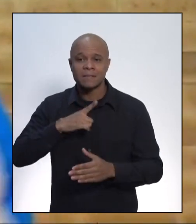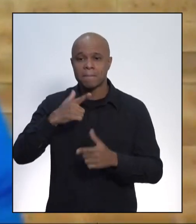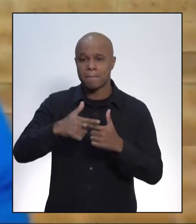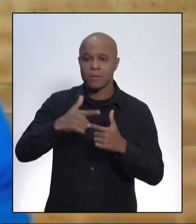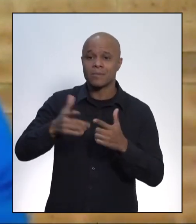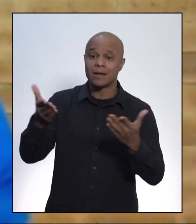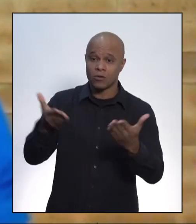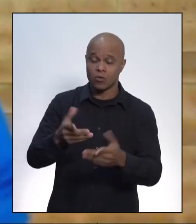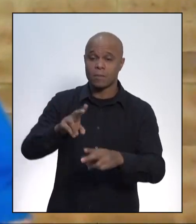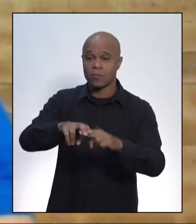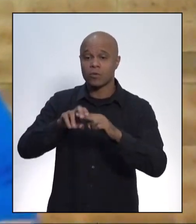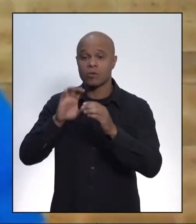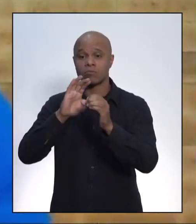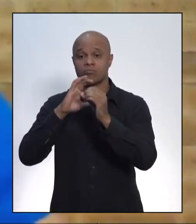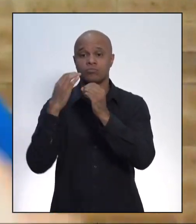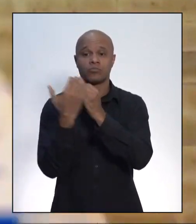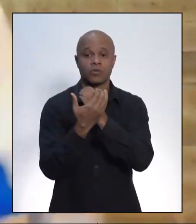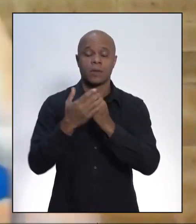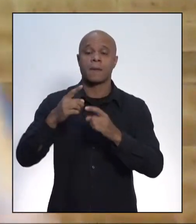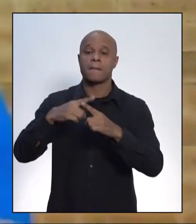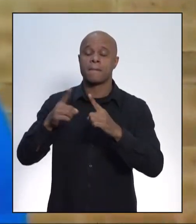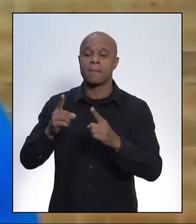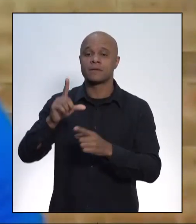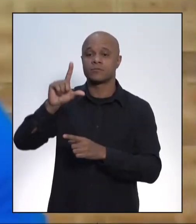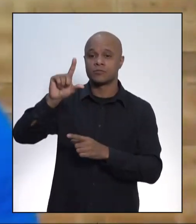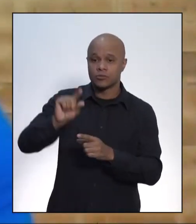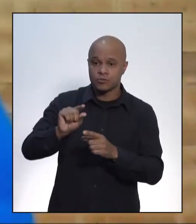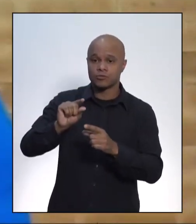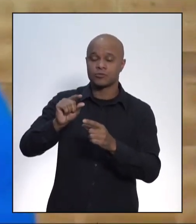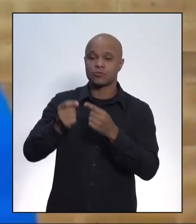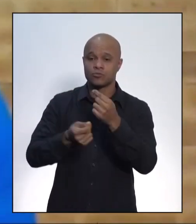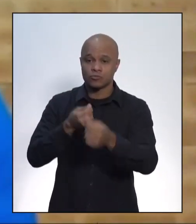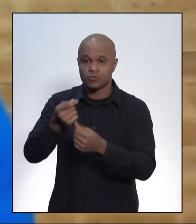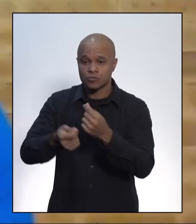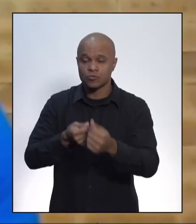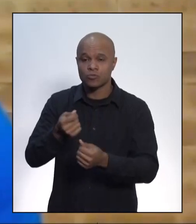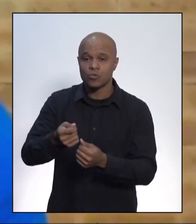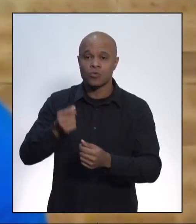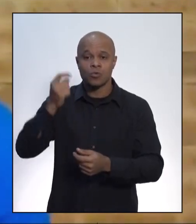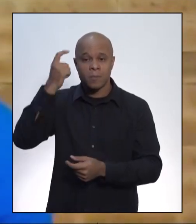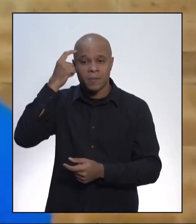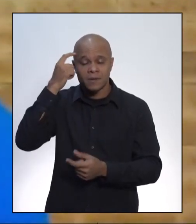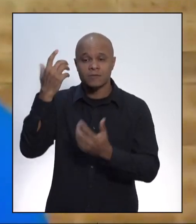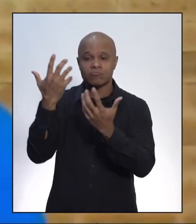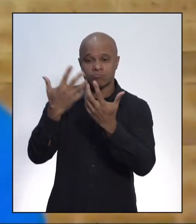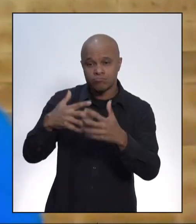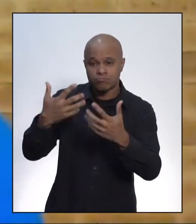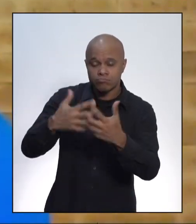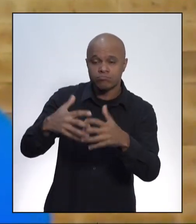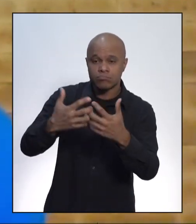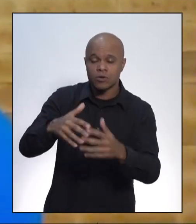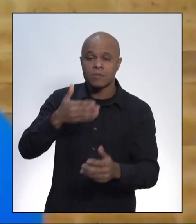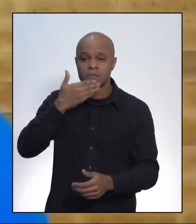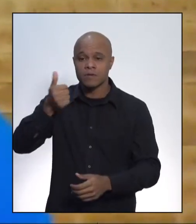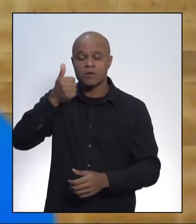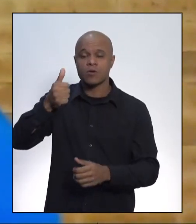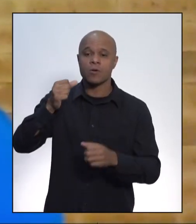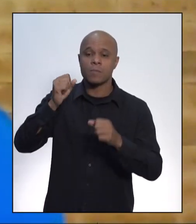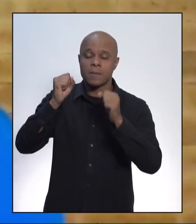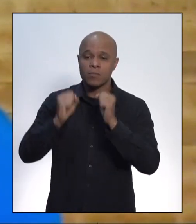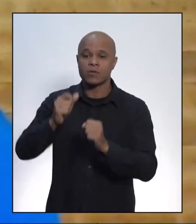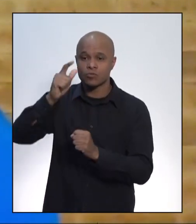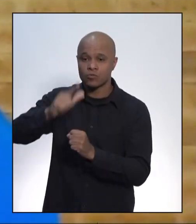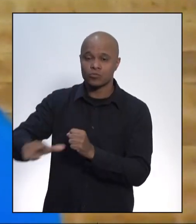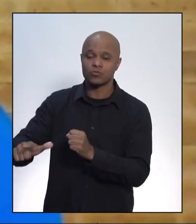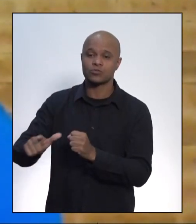importante tentar eliminar custos, cara, apertar o cinto e ver como você consegue se manter no mercado e se